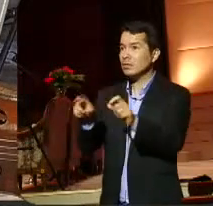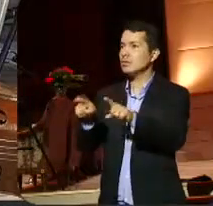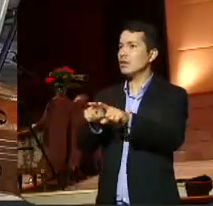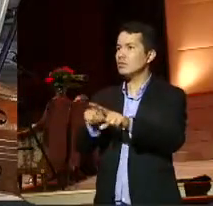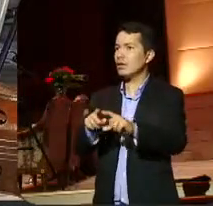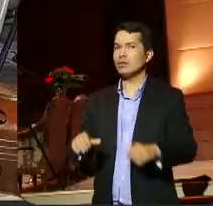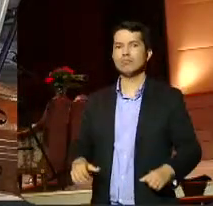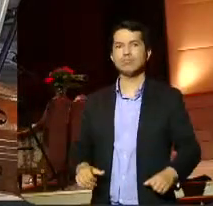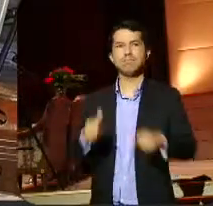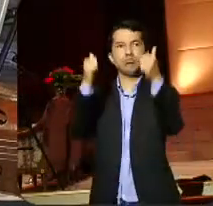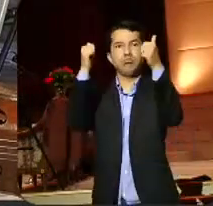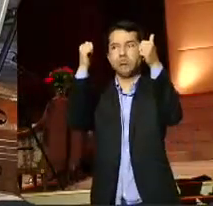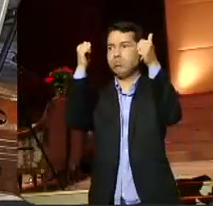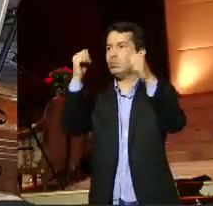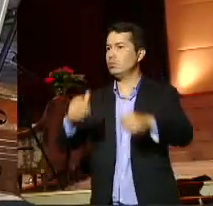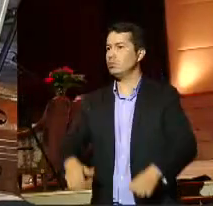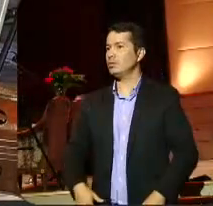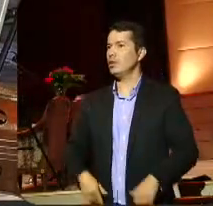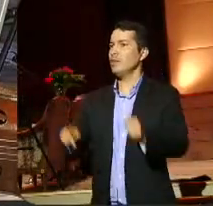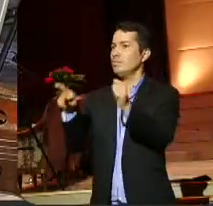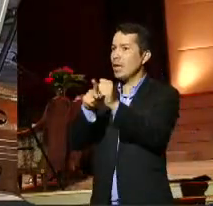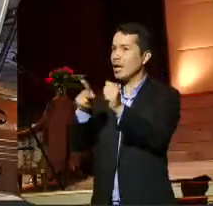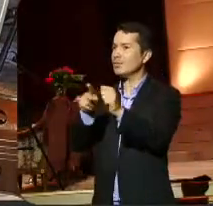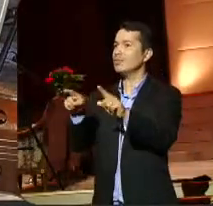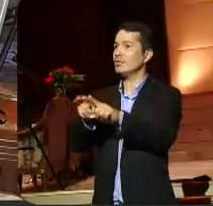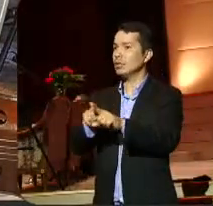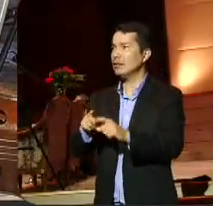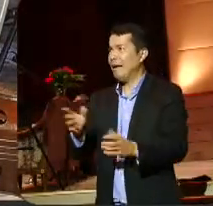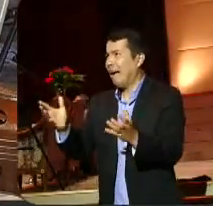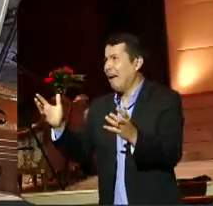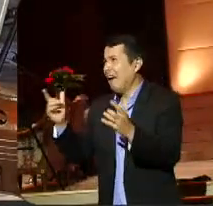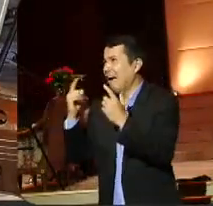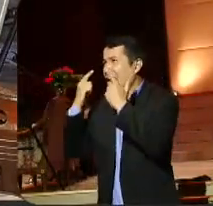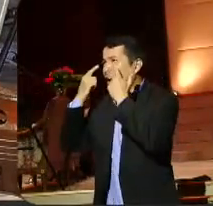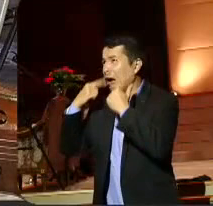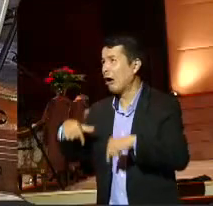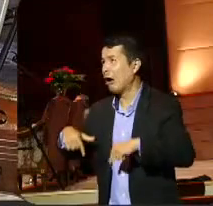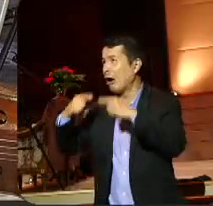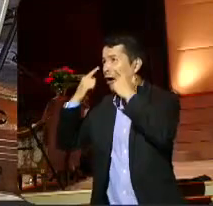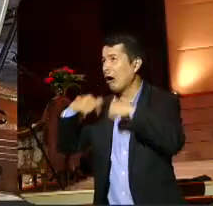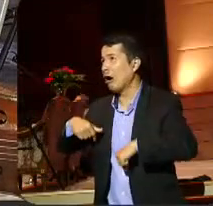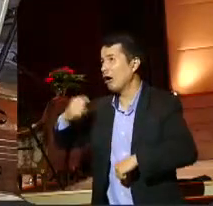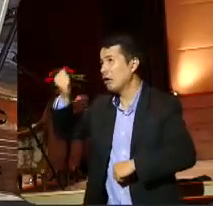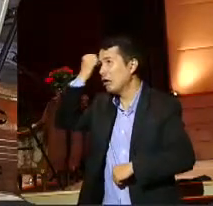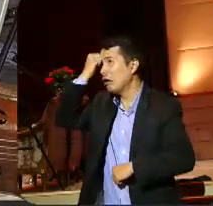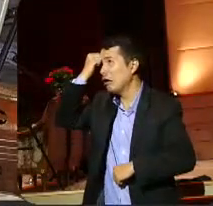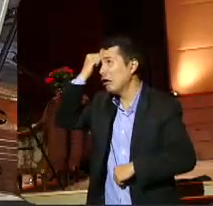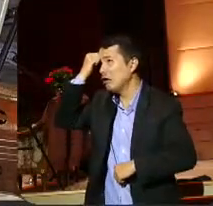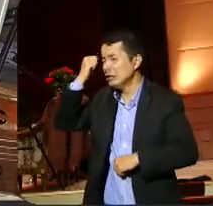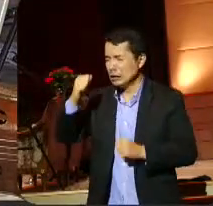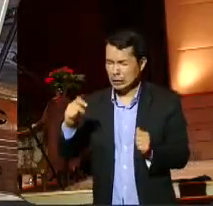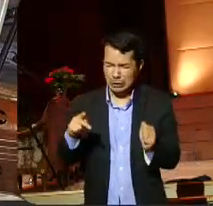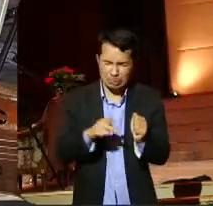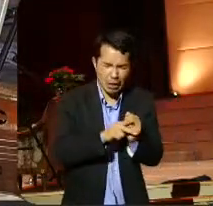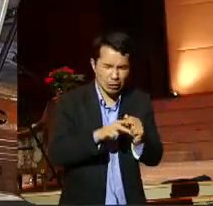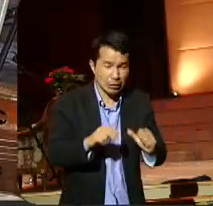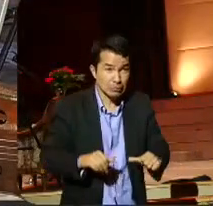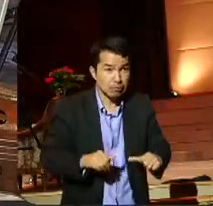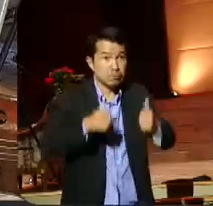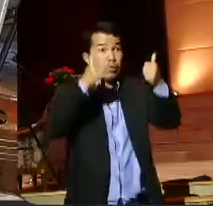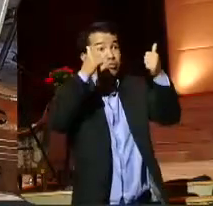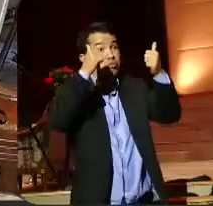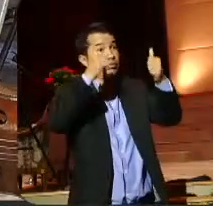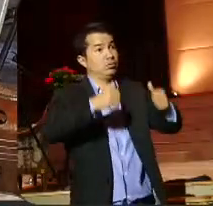restauração, depois desse tempo da graça de Deus, o Senhor vai